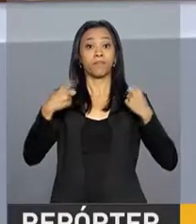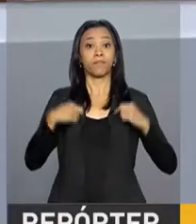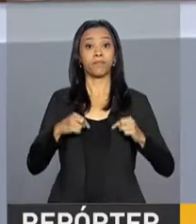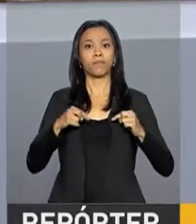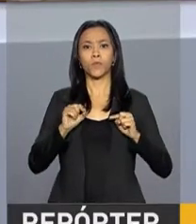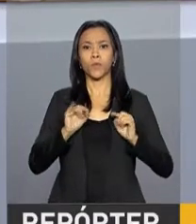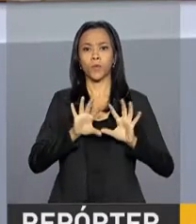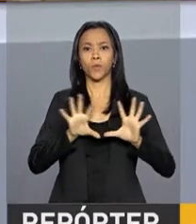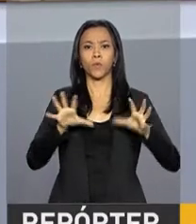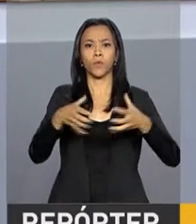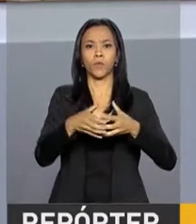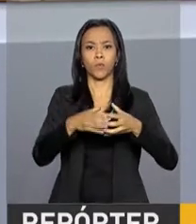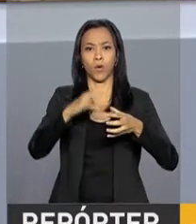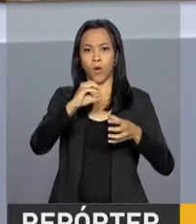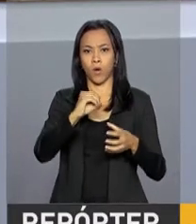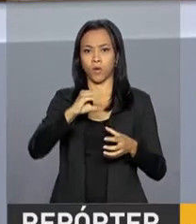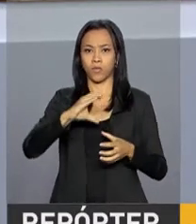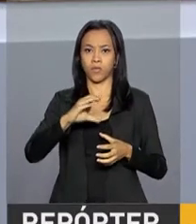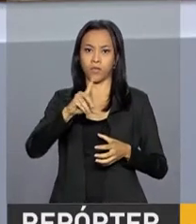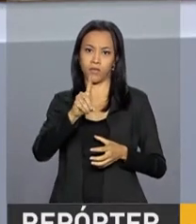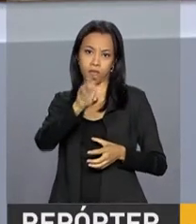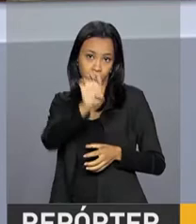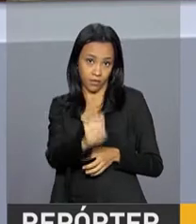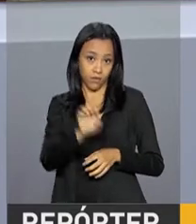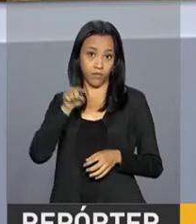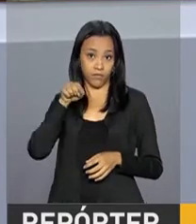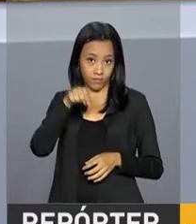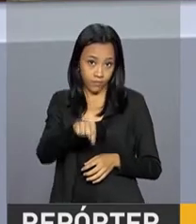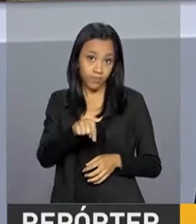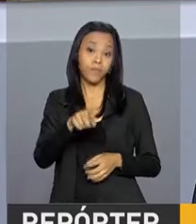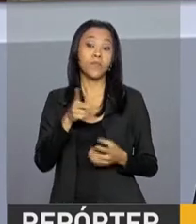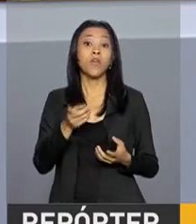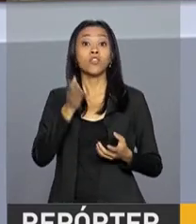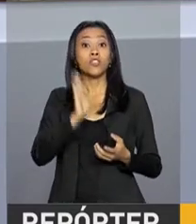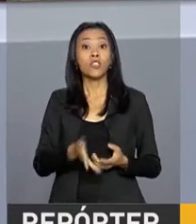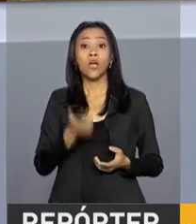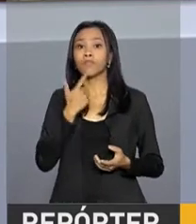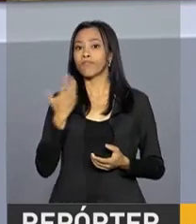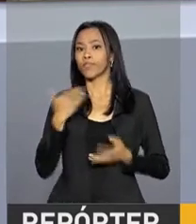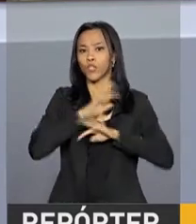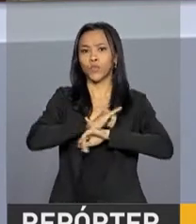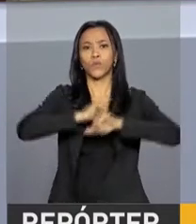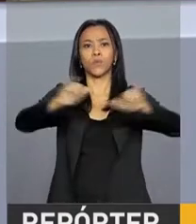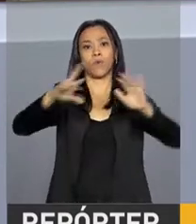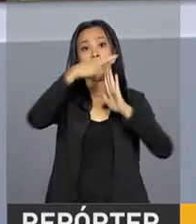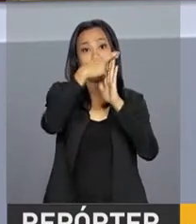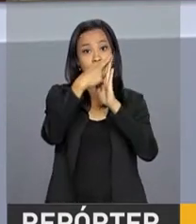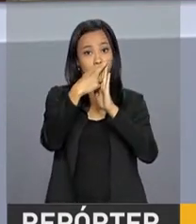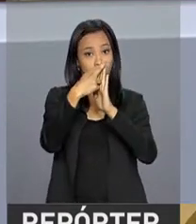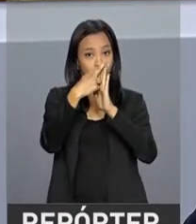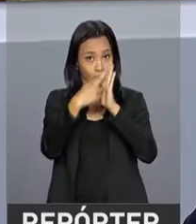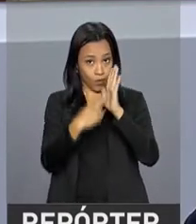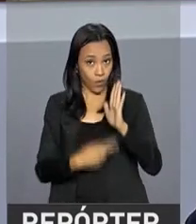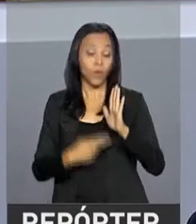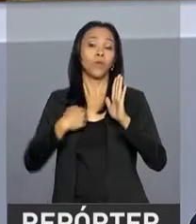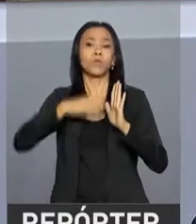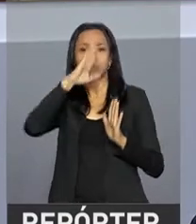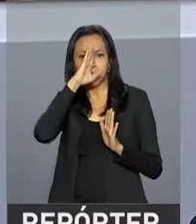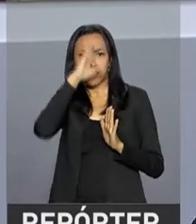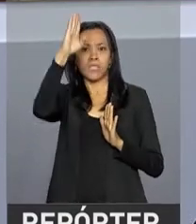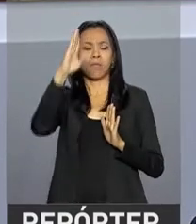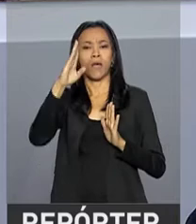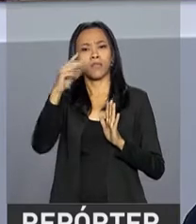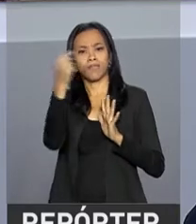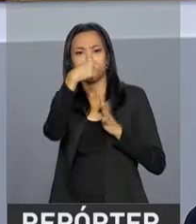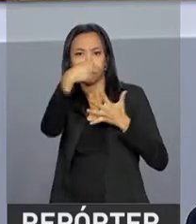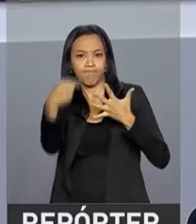organização para a cooperação e desenvolvimento econômico oecd fmi divulgou relatório sobre os principais desafios econômicos do